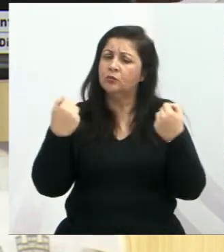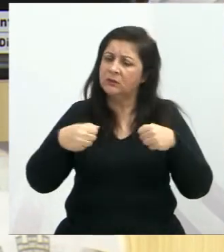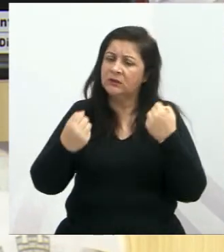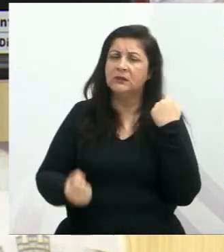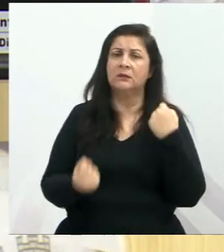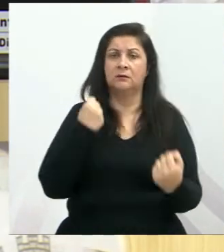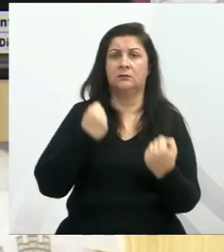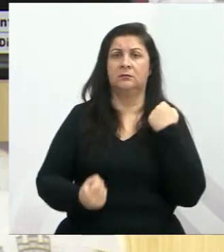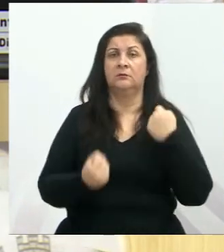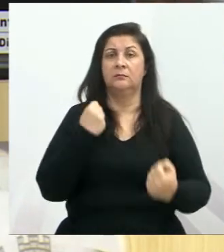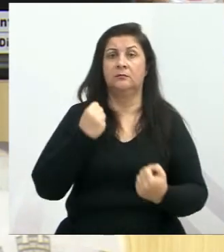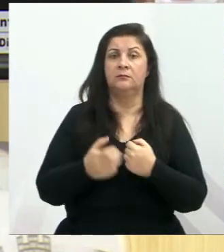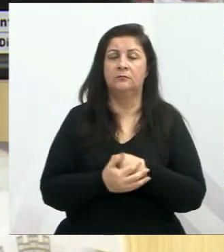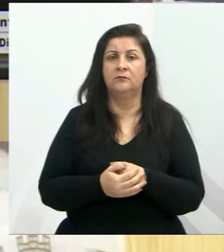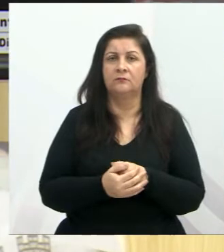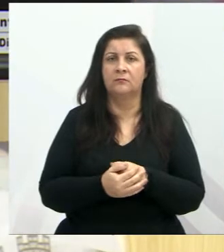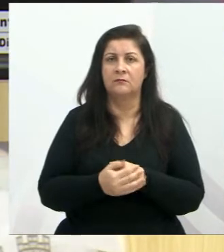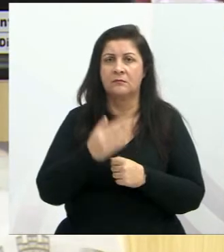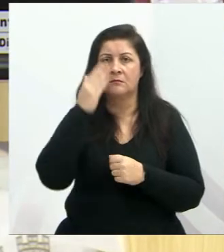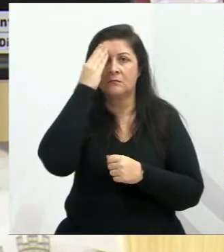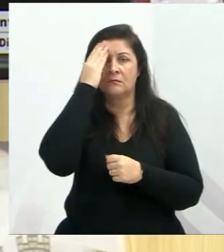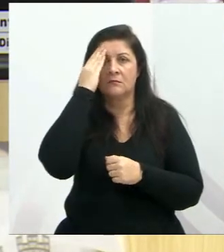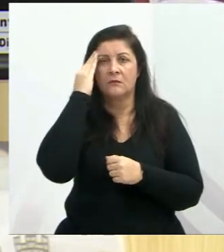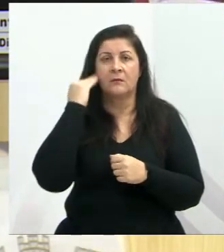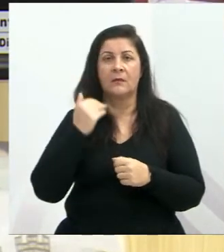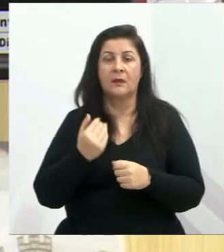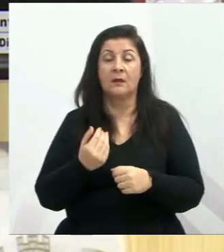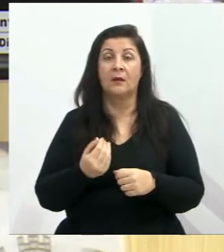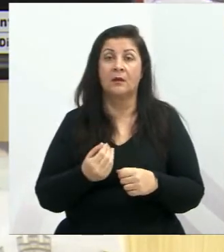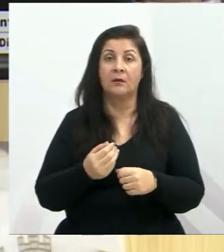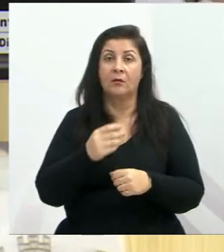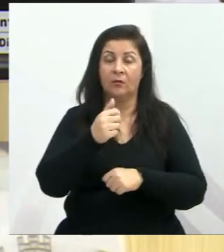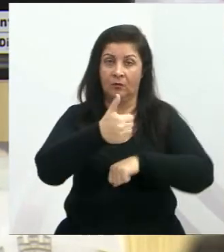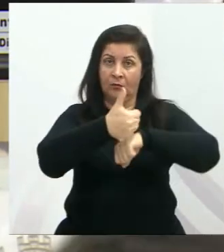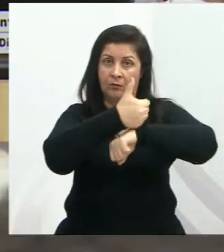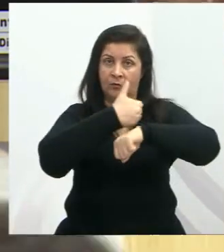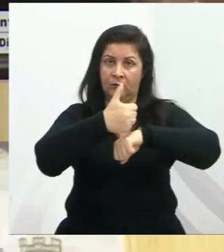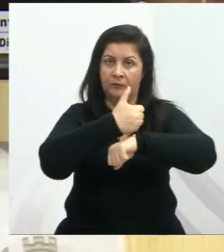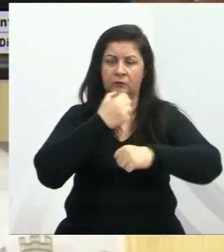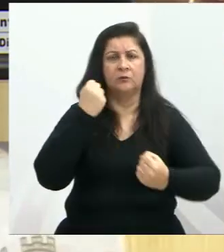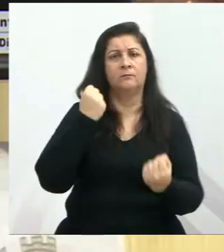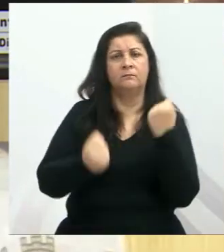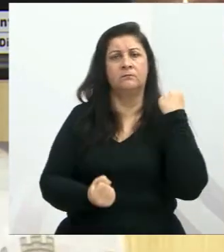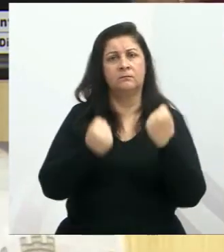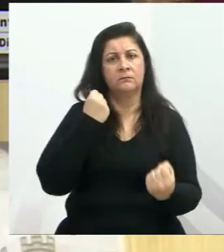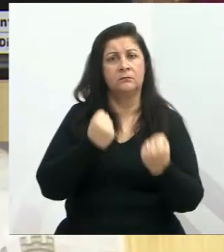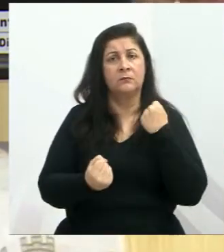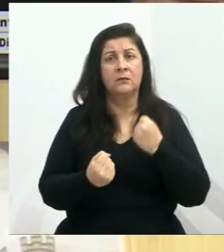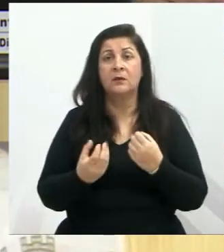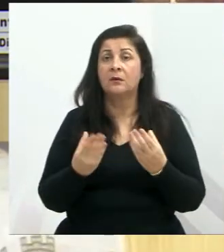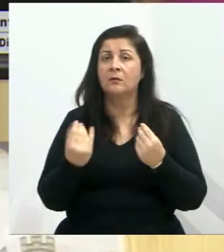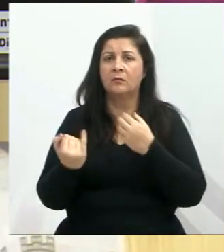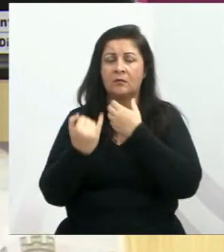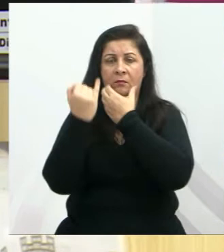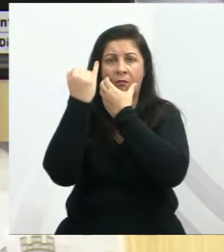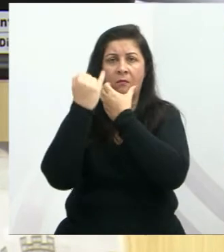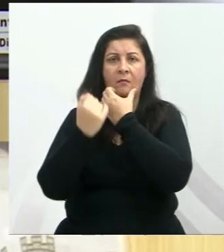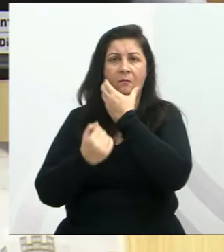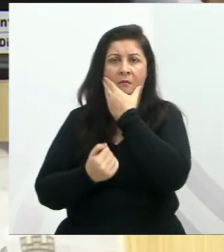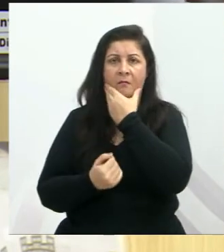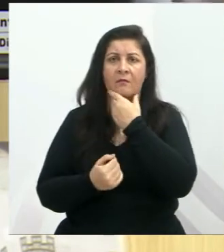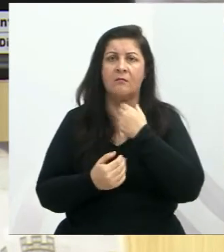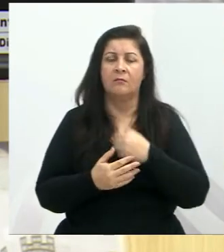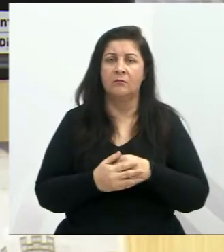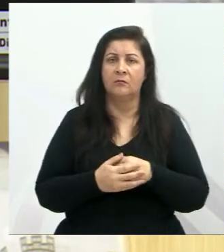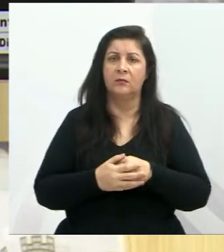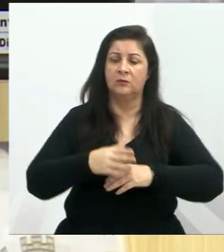que a orientação e o acompanhamento presencial do profissional de educação física é de extrema importância na